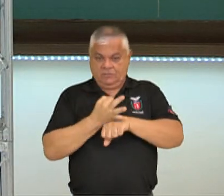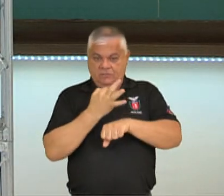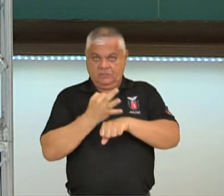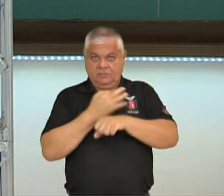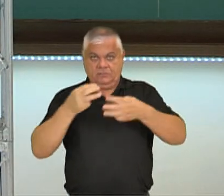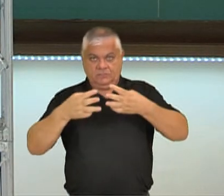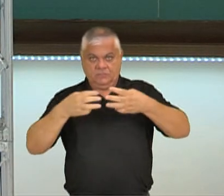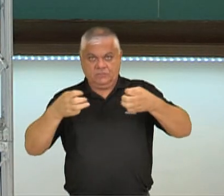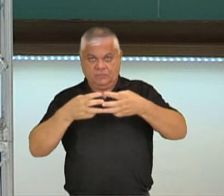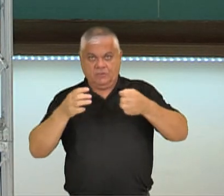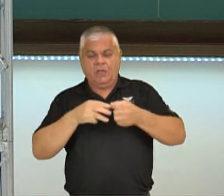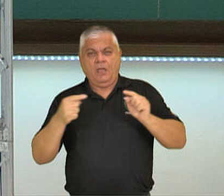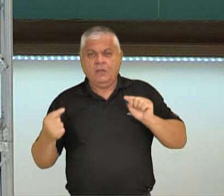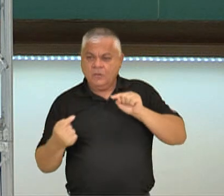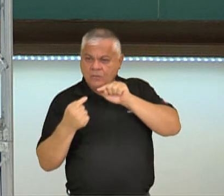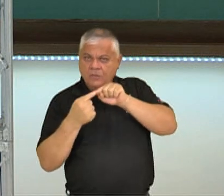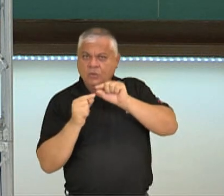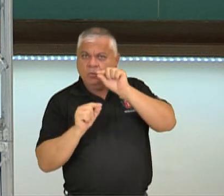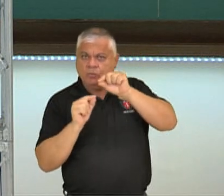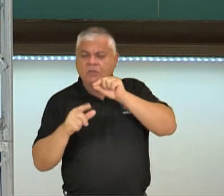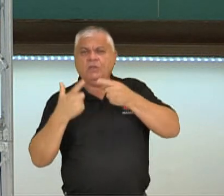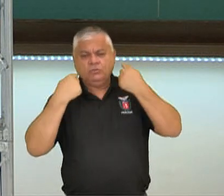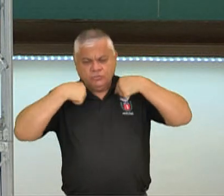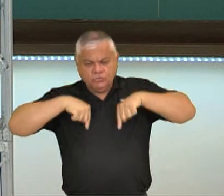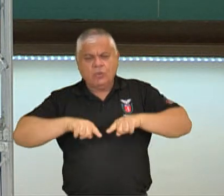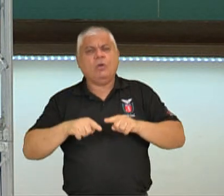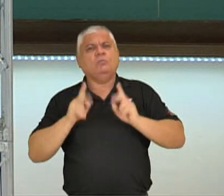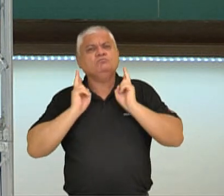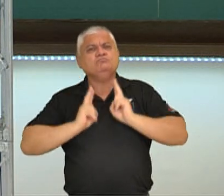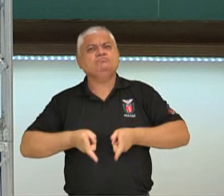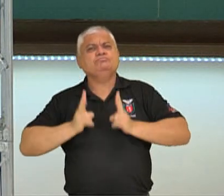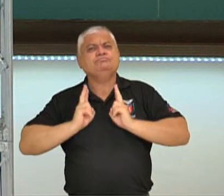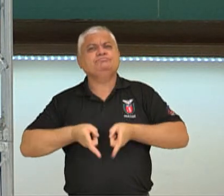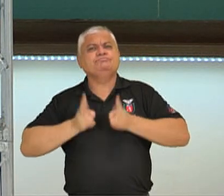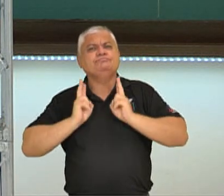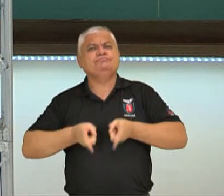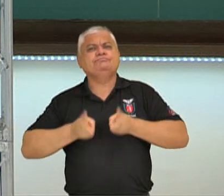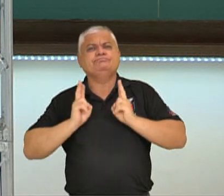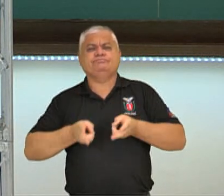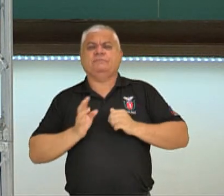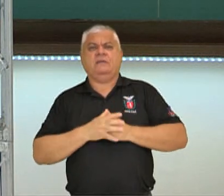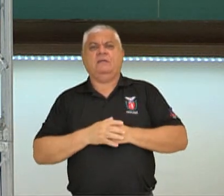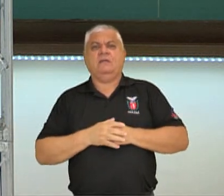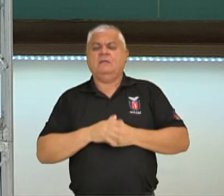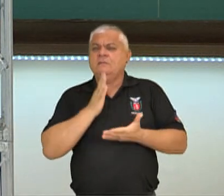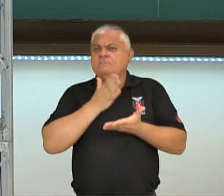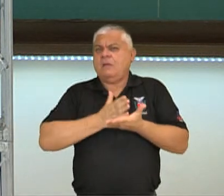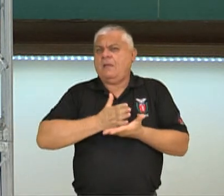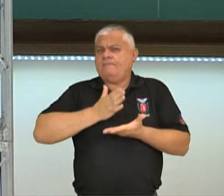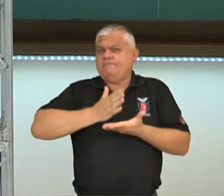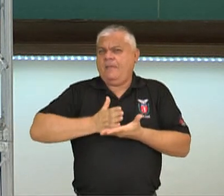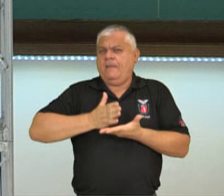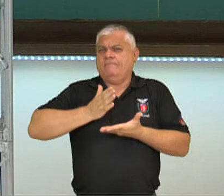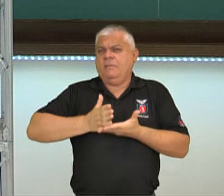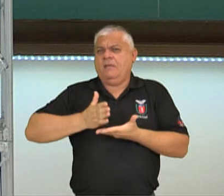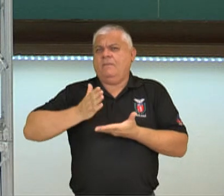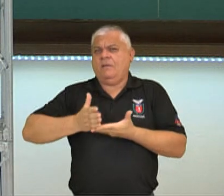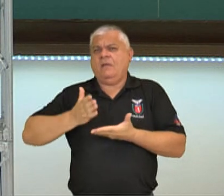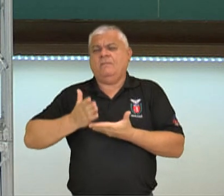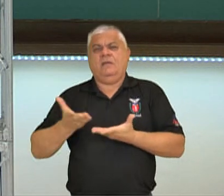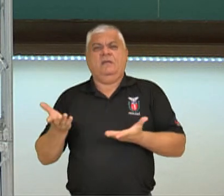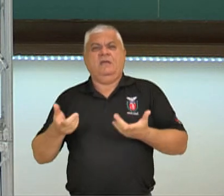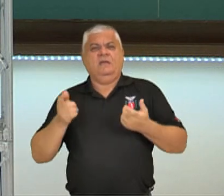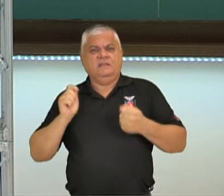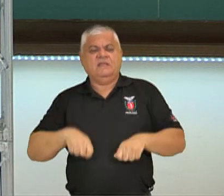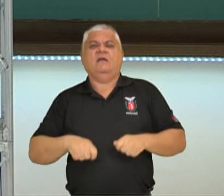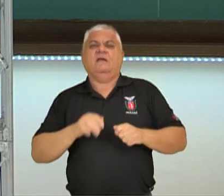muscular, ela está relacionada a nós mantermos o exercício físico, a atividade física